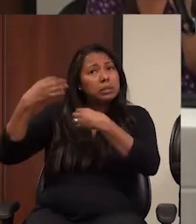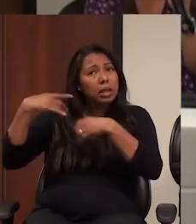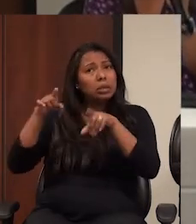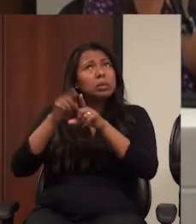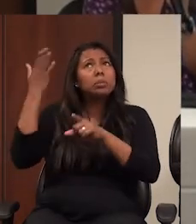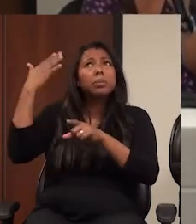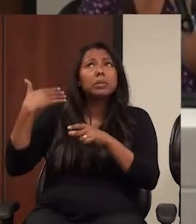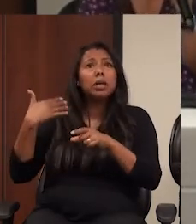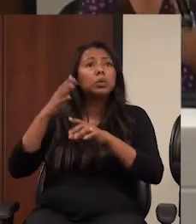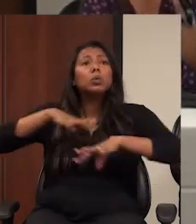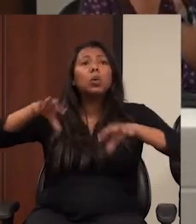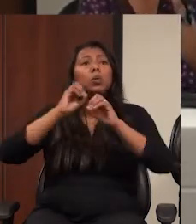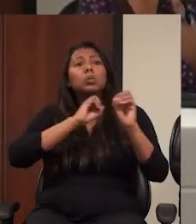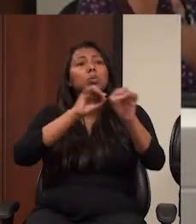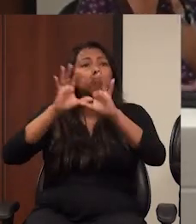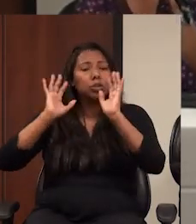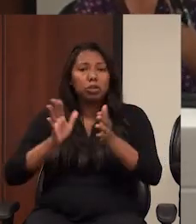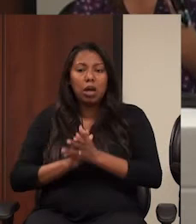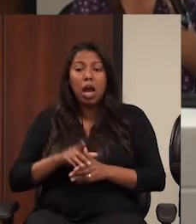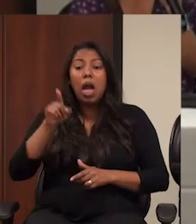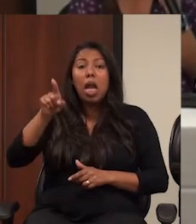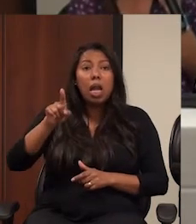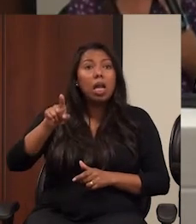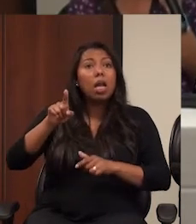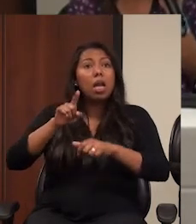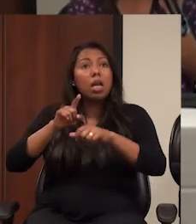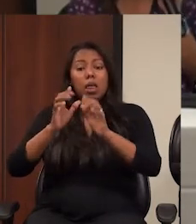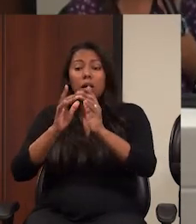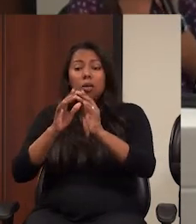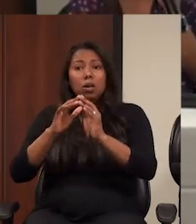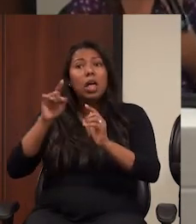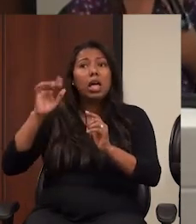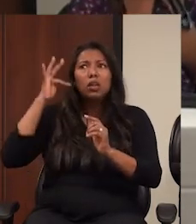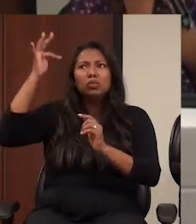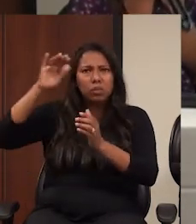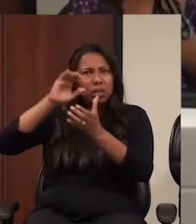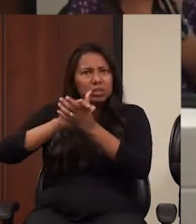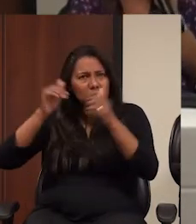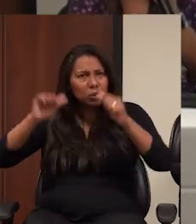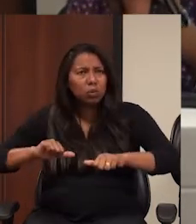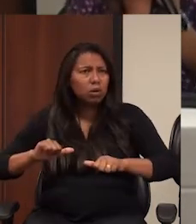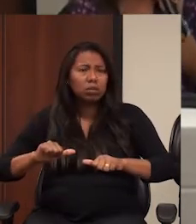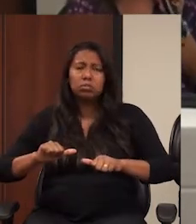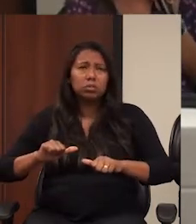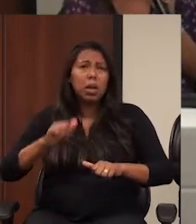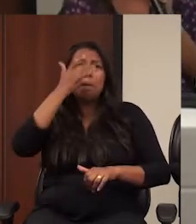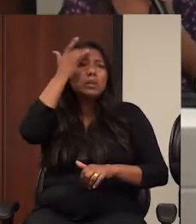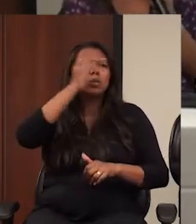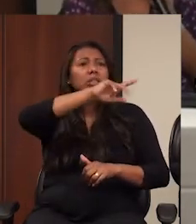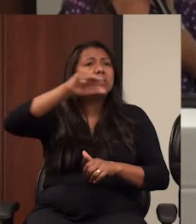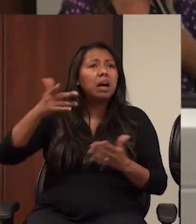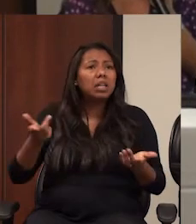foram ensinados. Não é porque ele tem autismo que o casamento dele vai ser péssimo. Tem um monte de gente que não tem nada e o casamento é